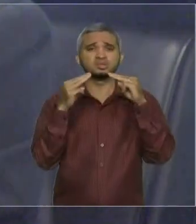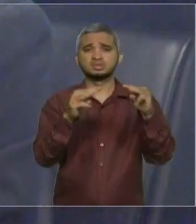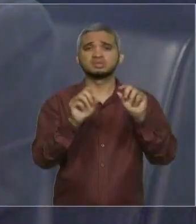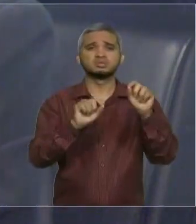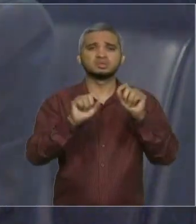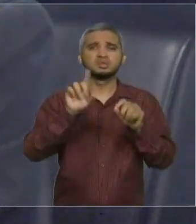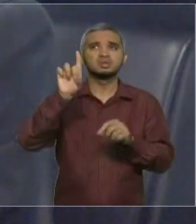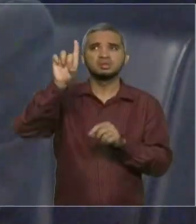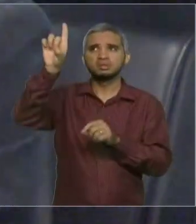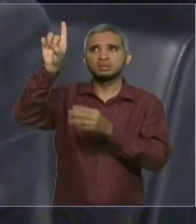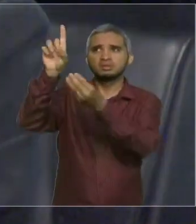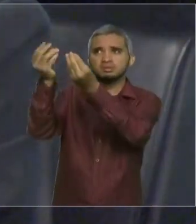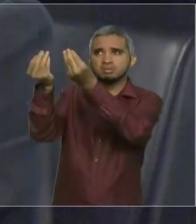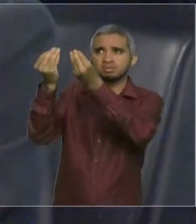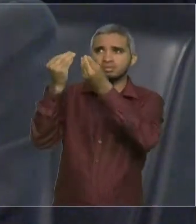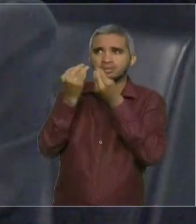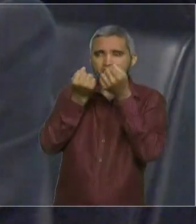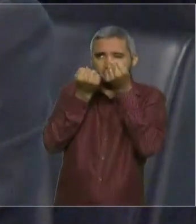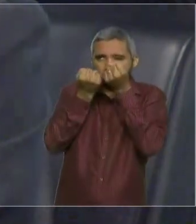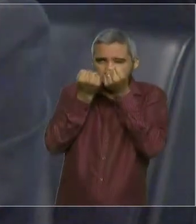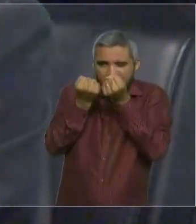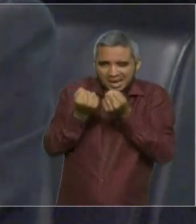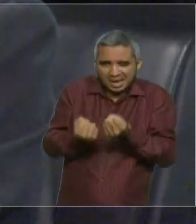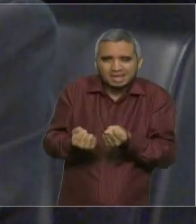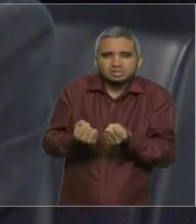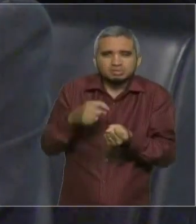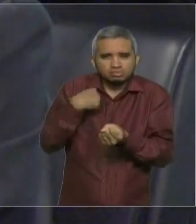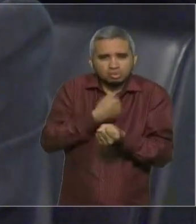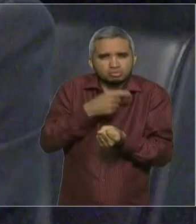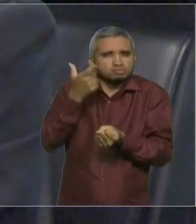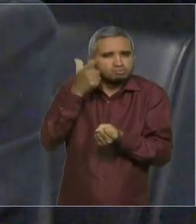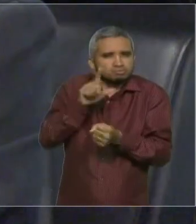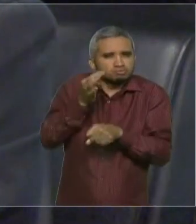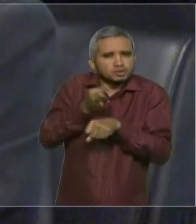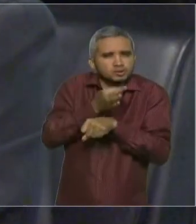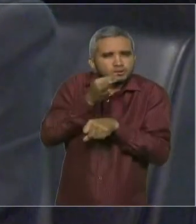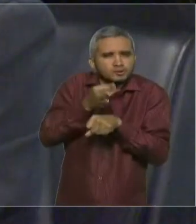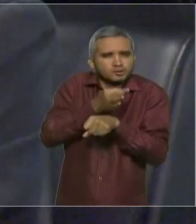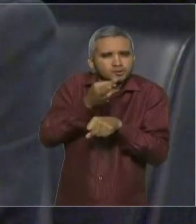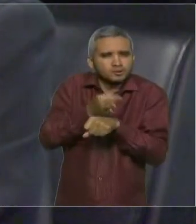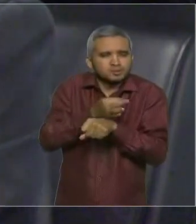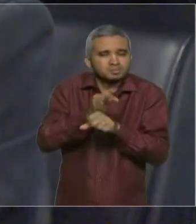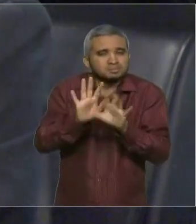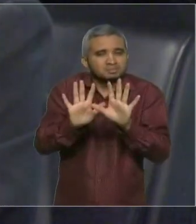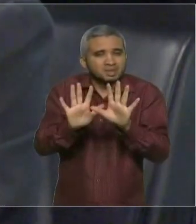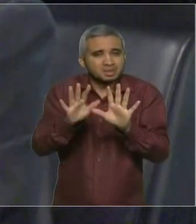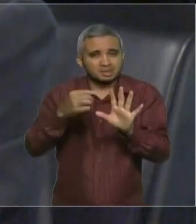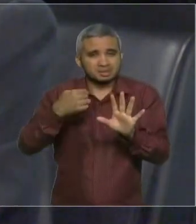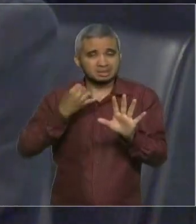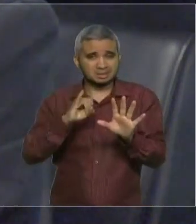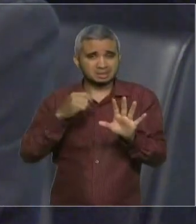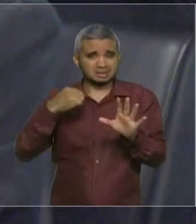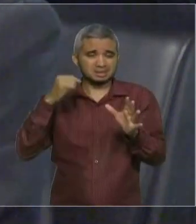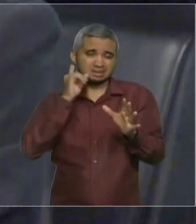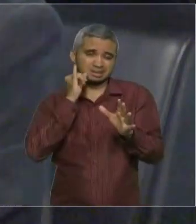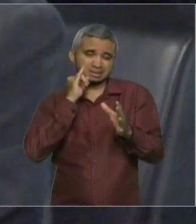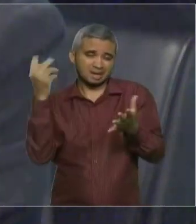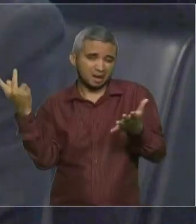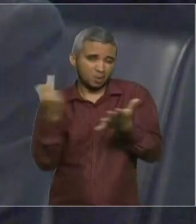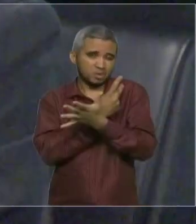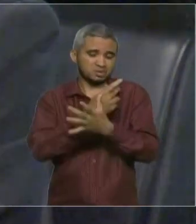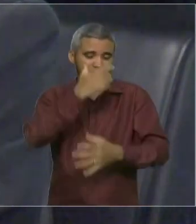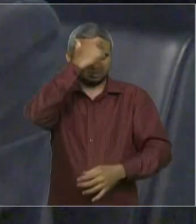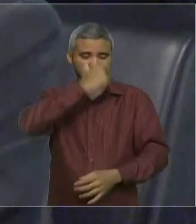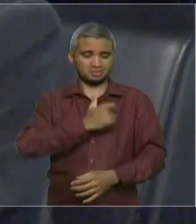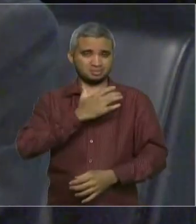gente consegue carregar. E assim, eu não sei se eu, se fosse comigo, conseguiria. E eu vejo que mesmo